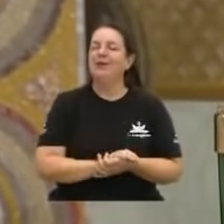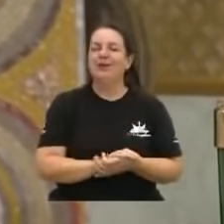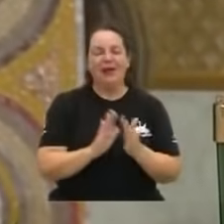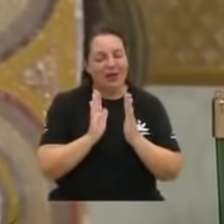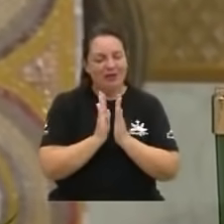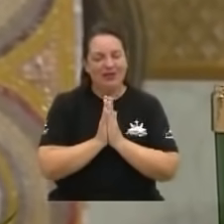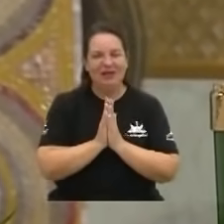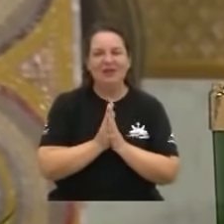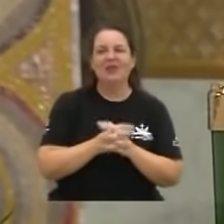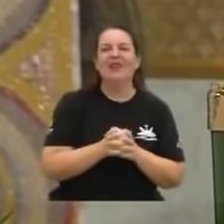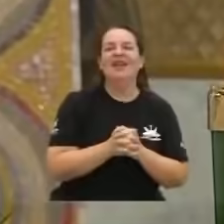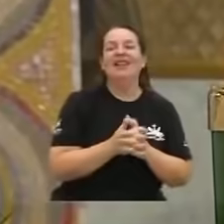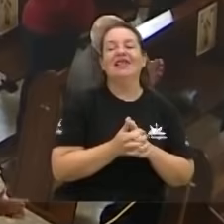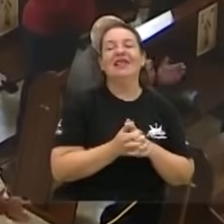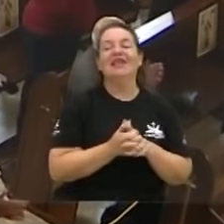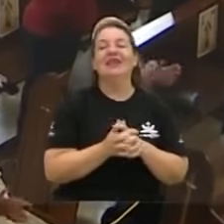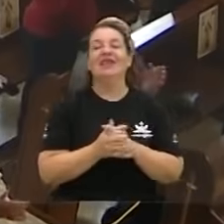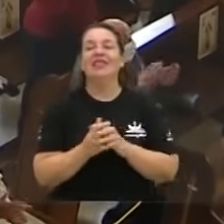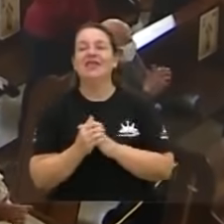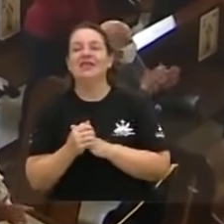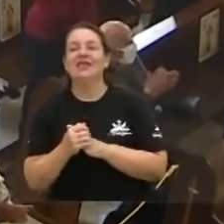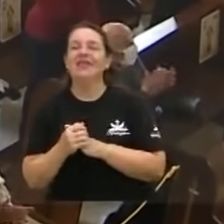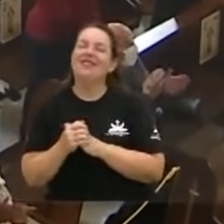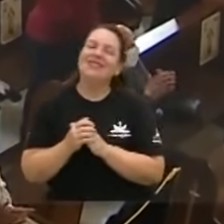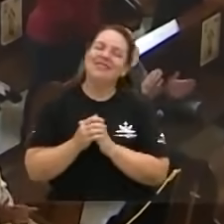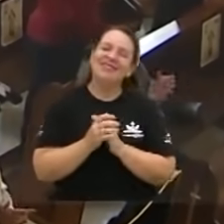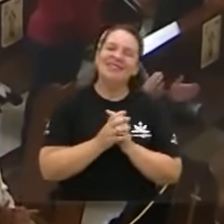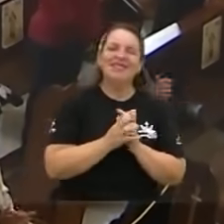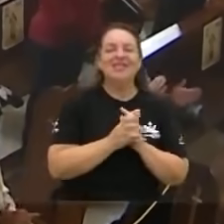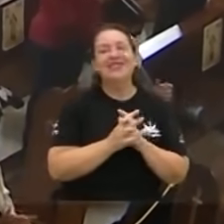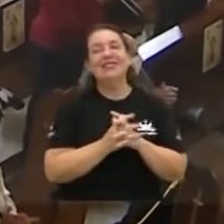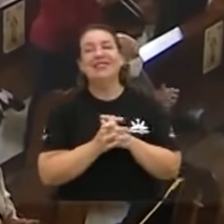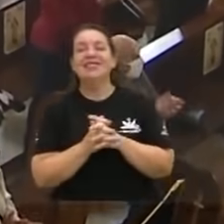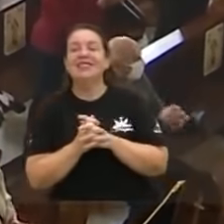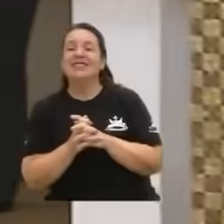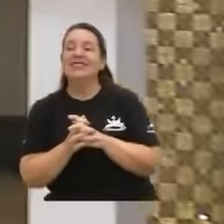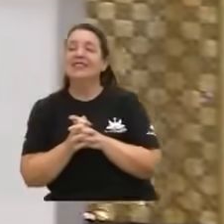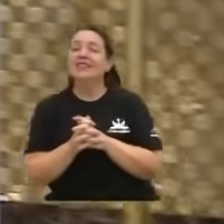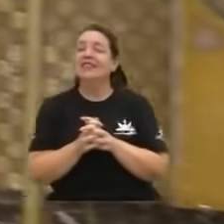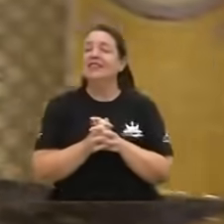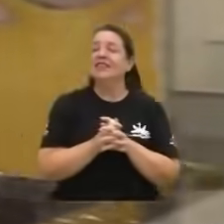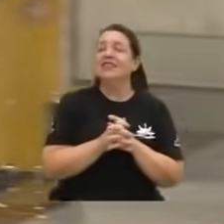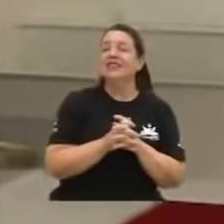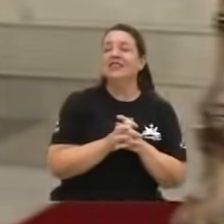pecados. Amém. Havia um cego, Bartimeu.